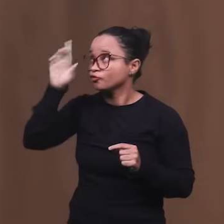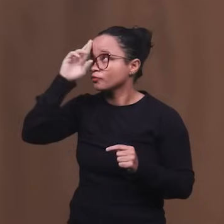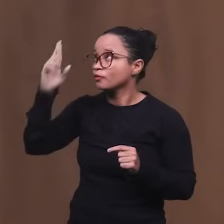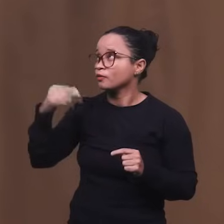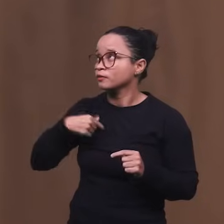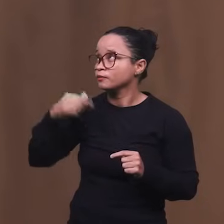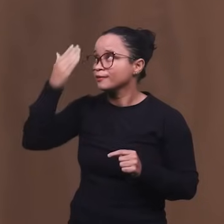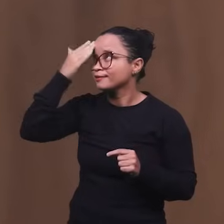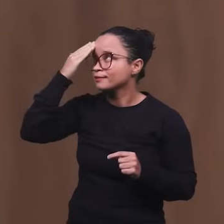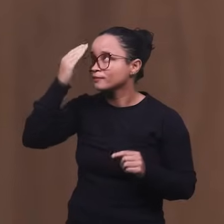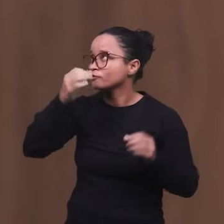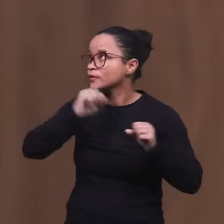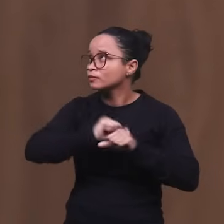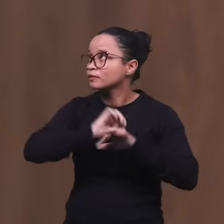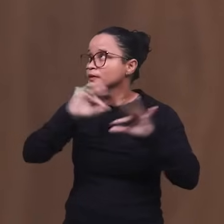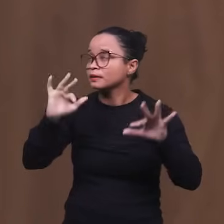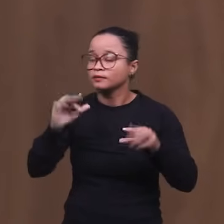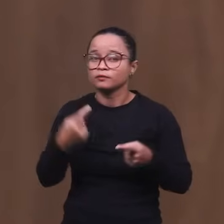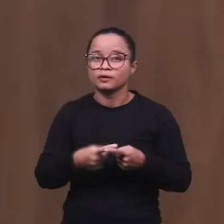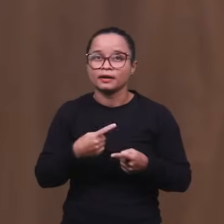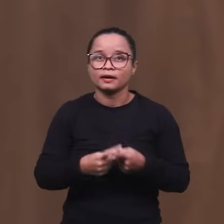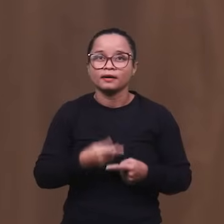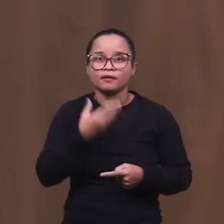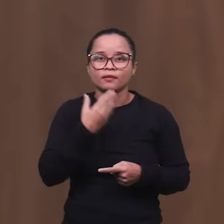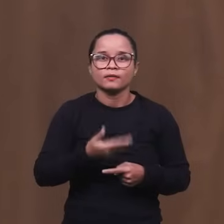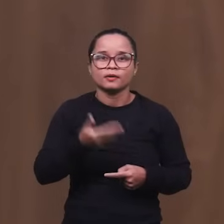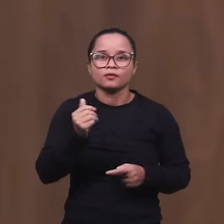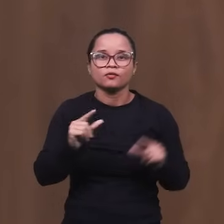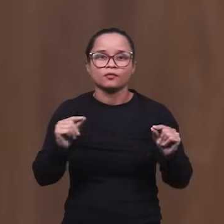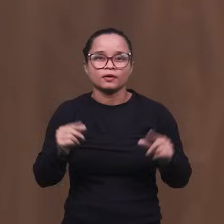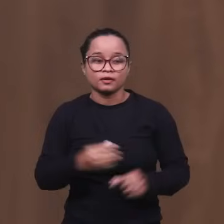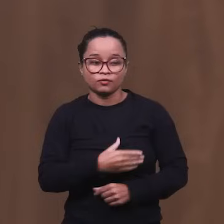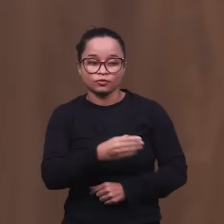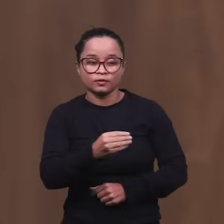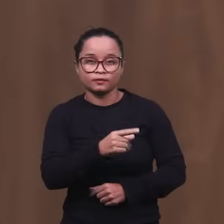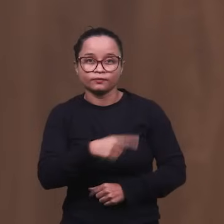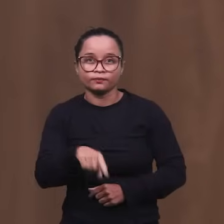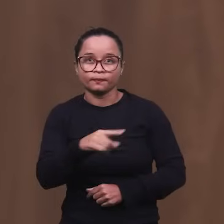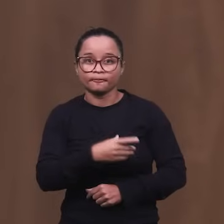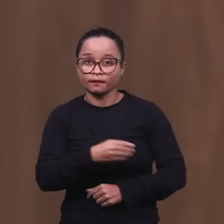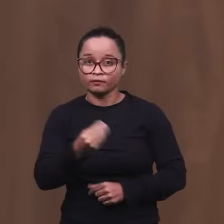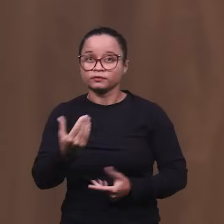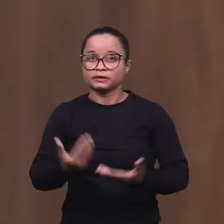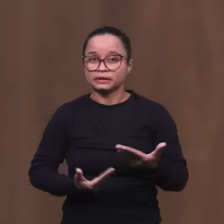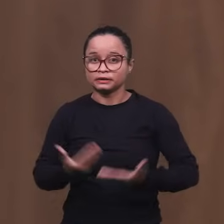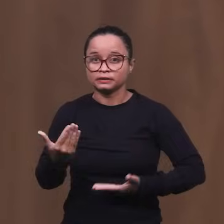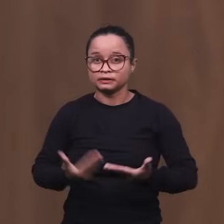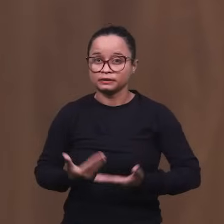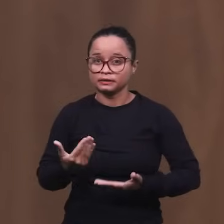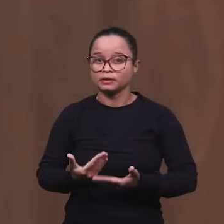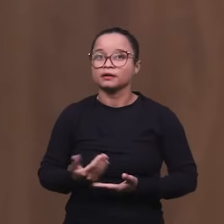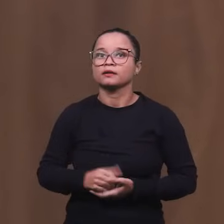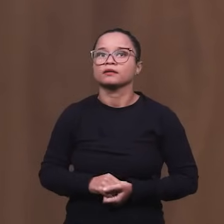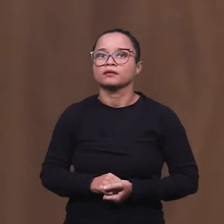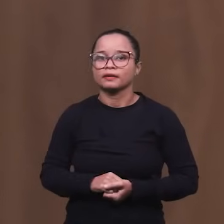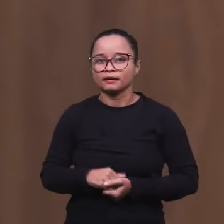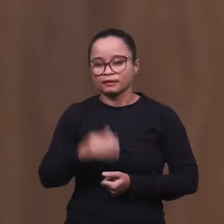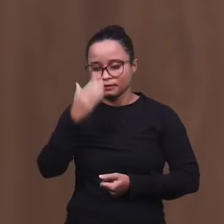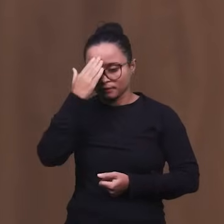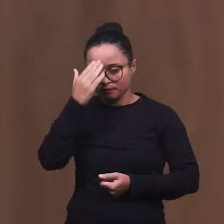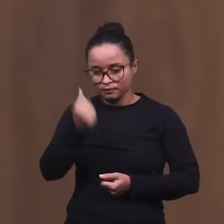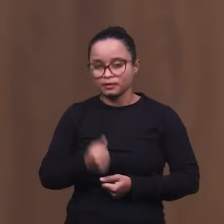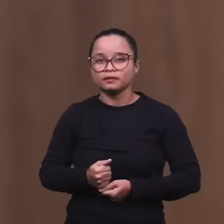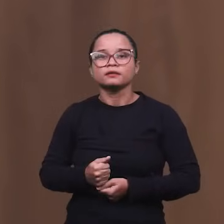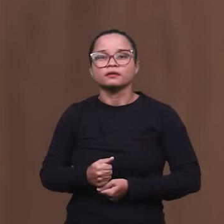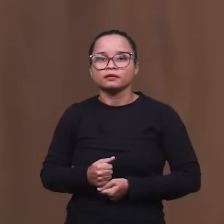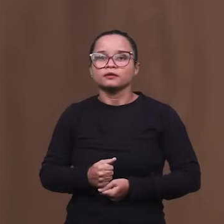discernimento. Porque não tem coisa melhor do que os filhos que são filhos de servos, quando sentem que o